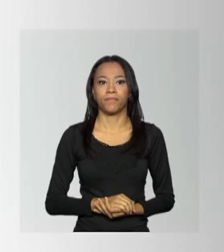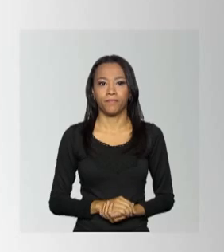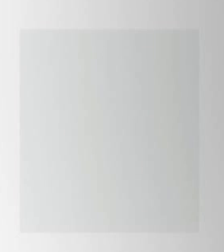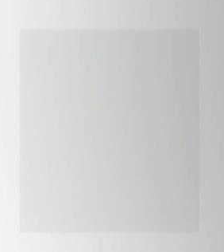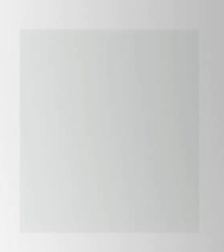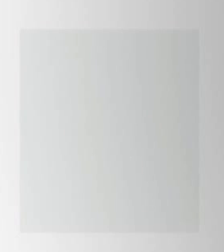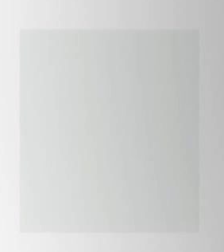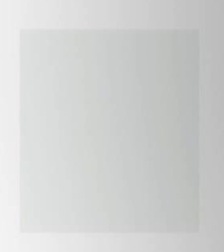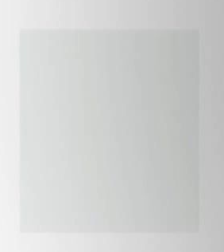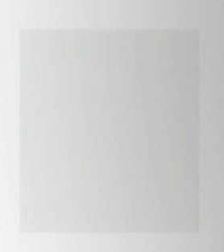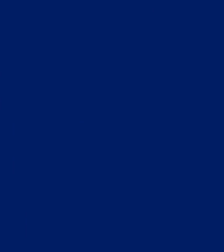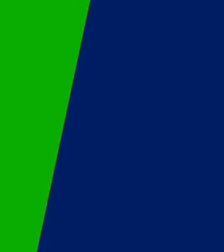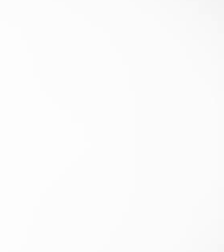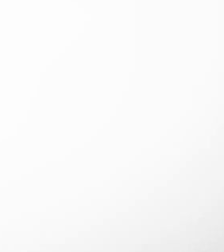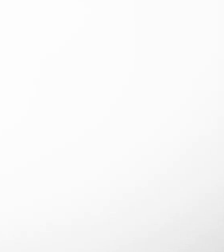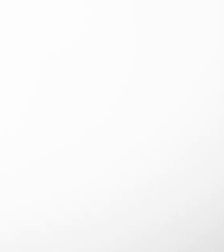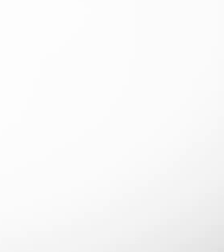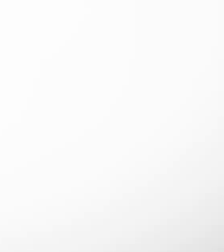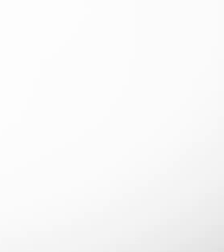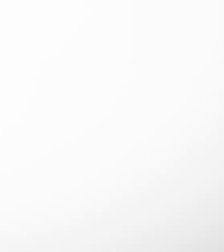www.enap.gov.br.